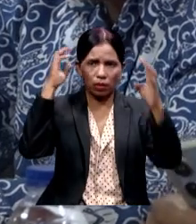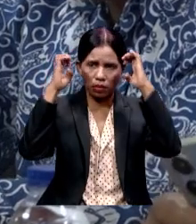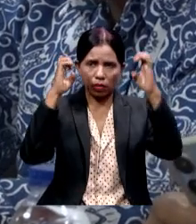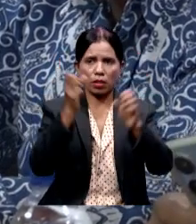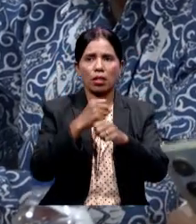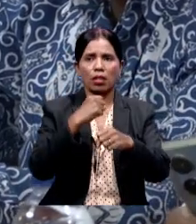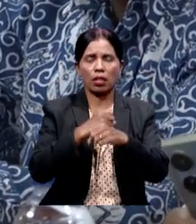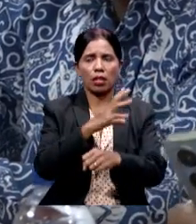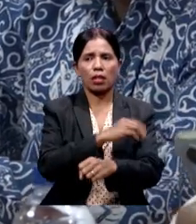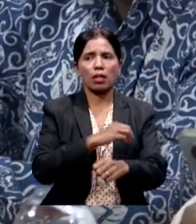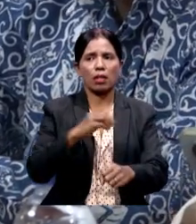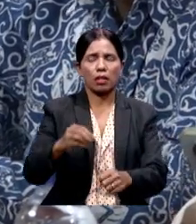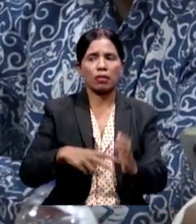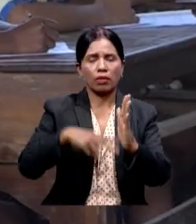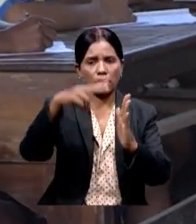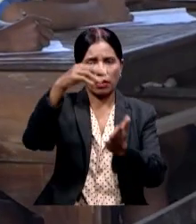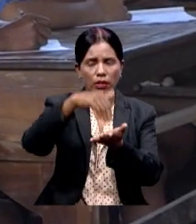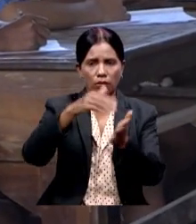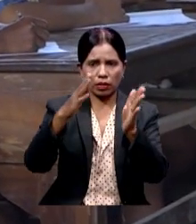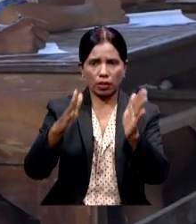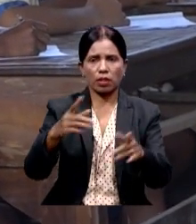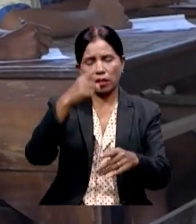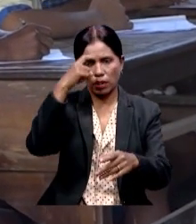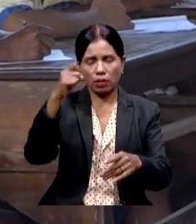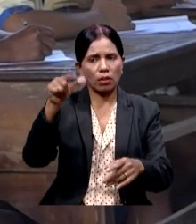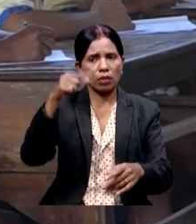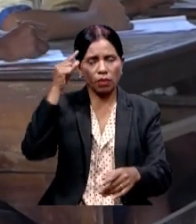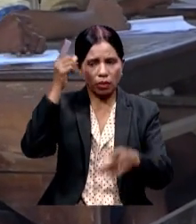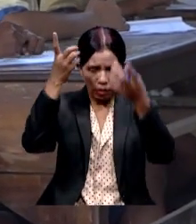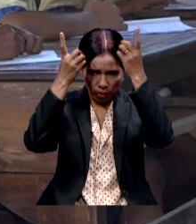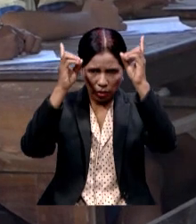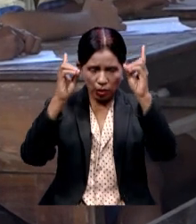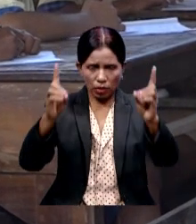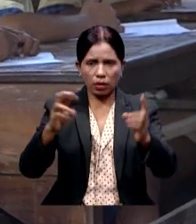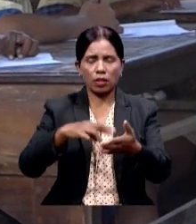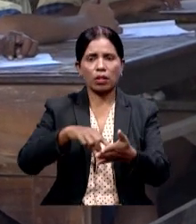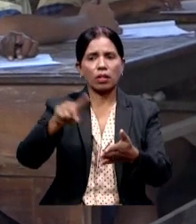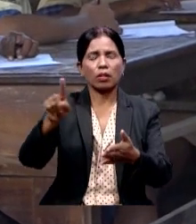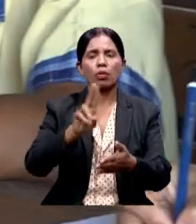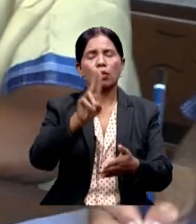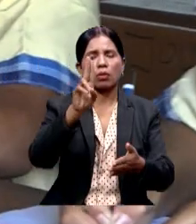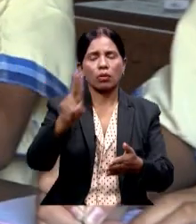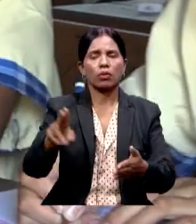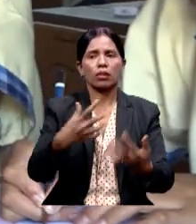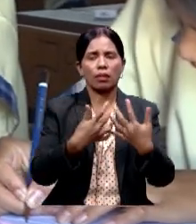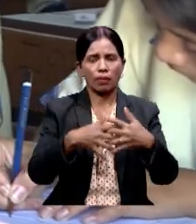halo manipulação ba valor estudante nian tamba ne governo decidi halo correção usa sistema